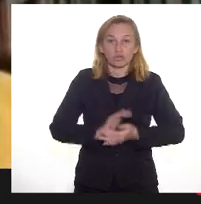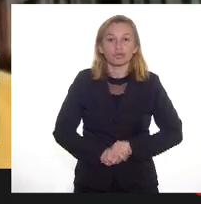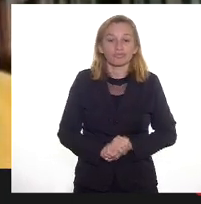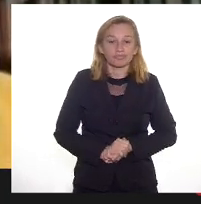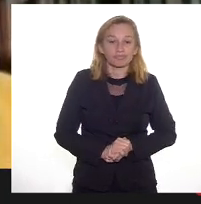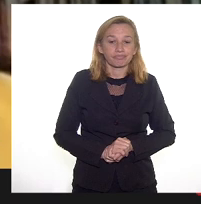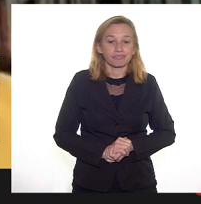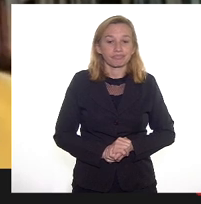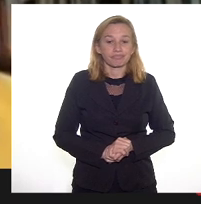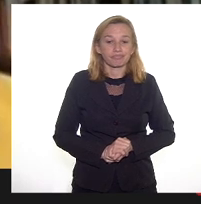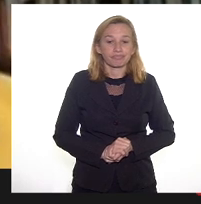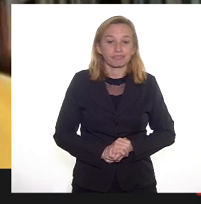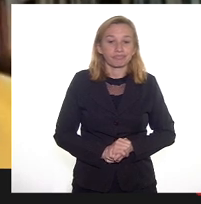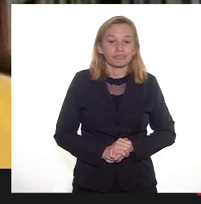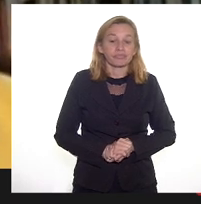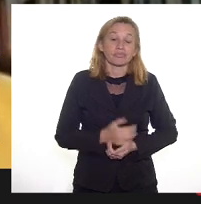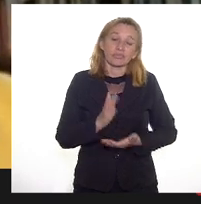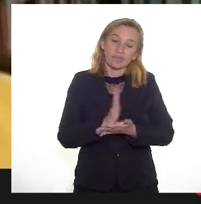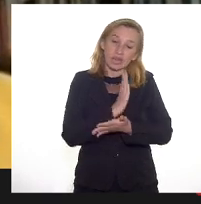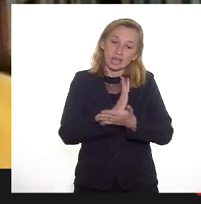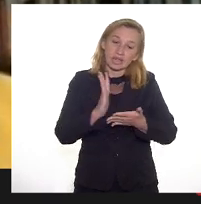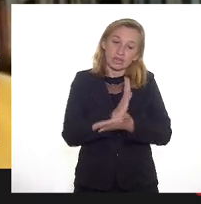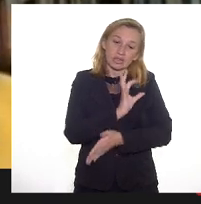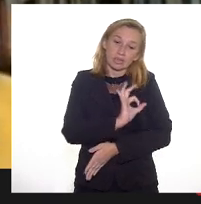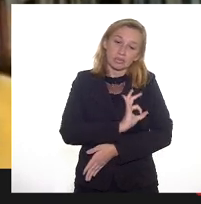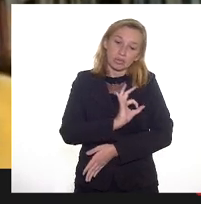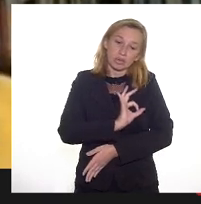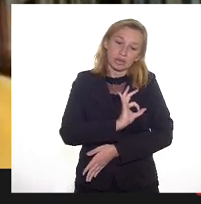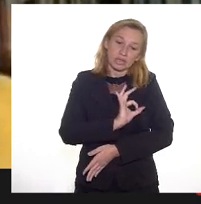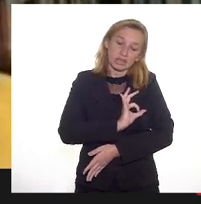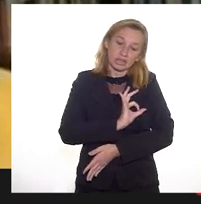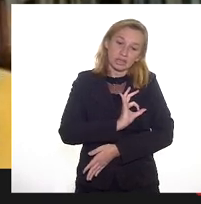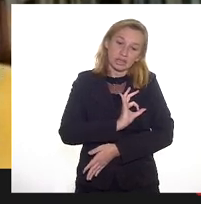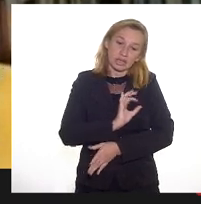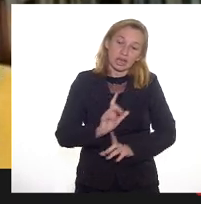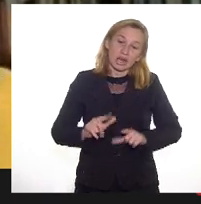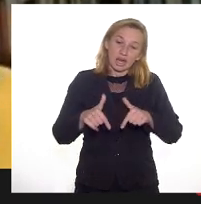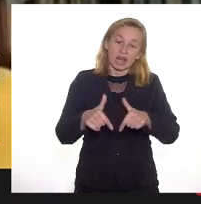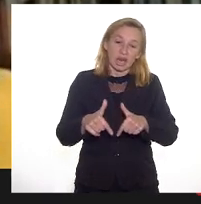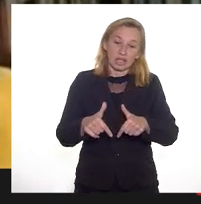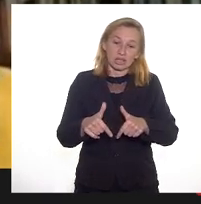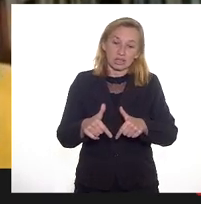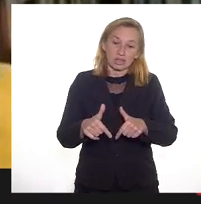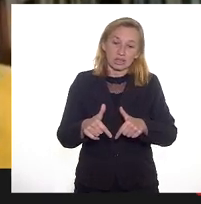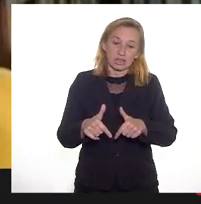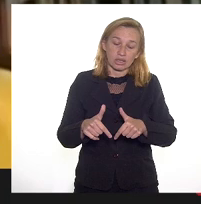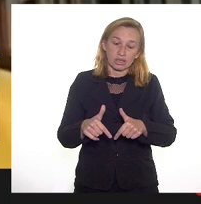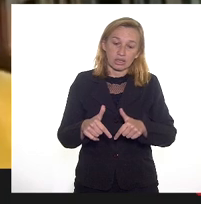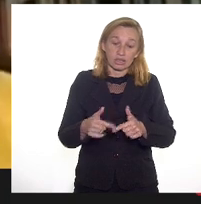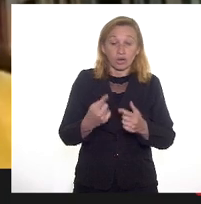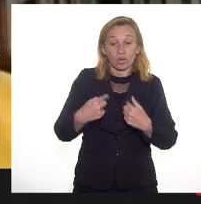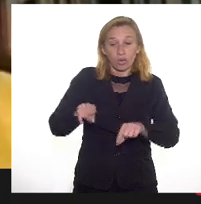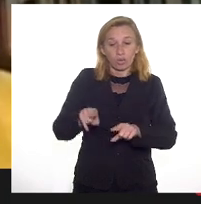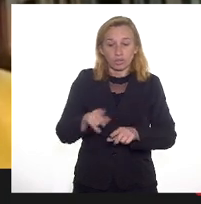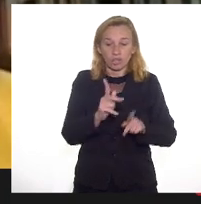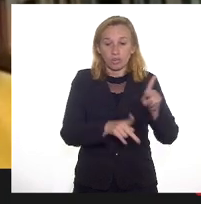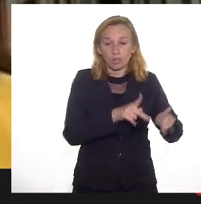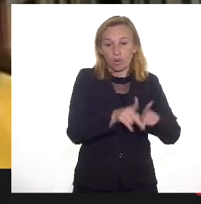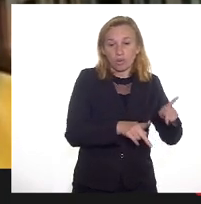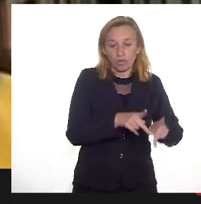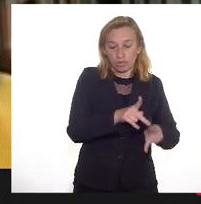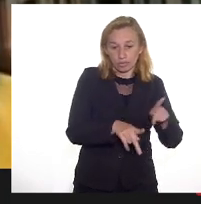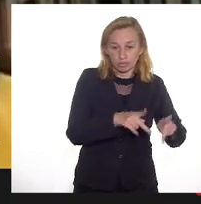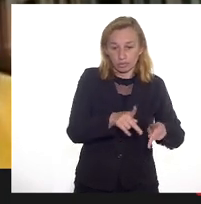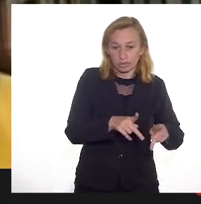né, de que muitas vezes a polícia age como se o povo fosse o inimigo do Estado.